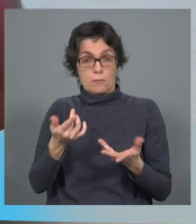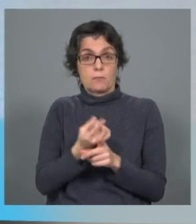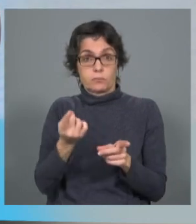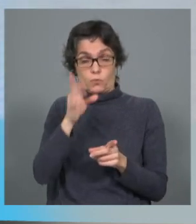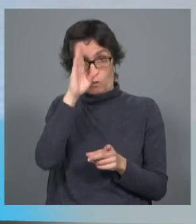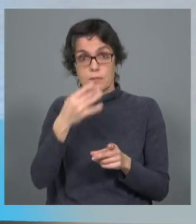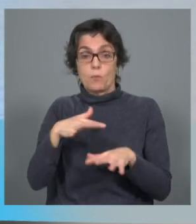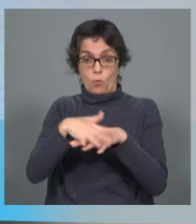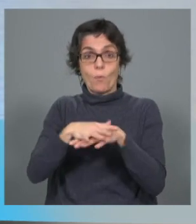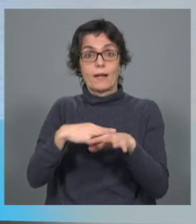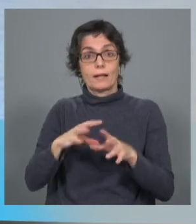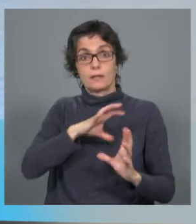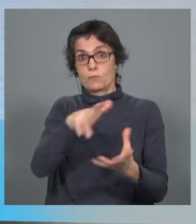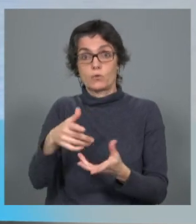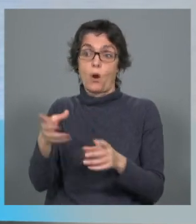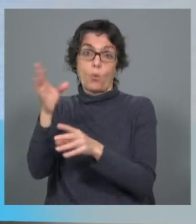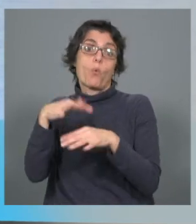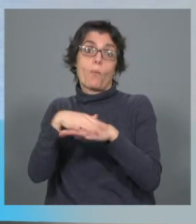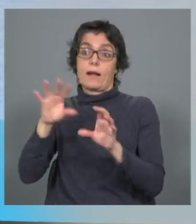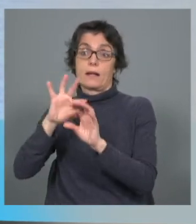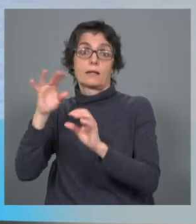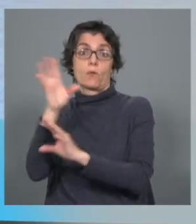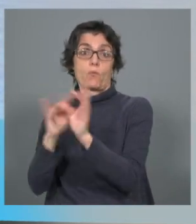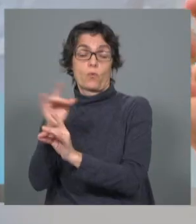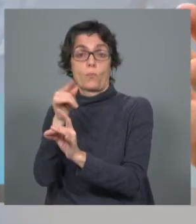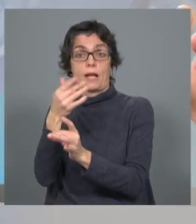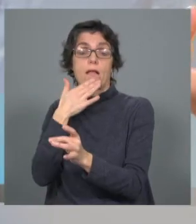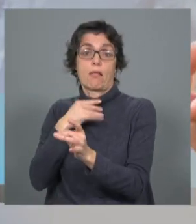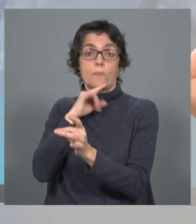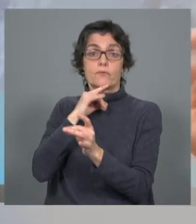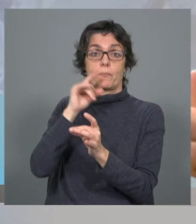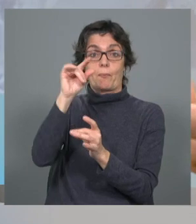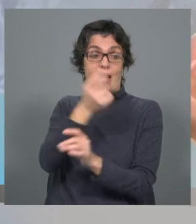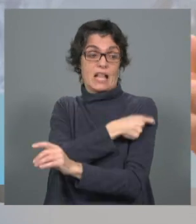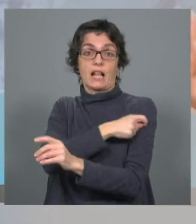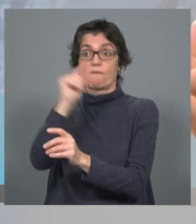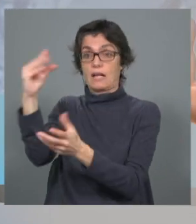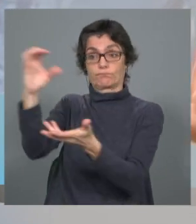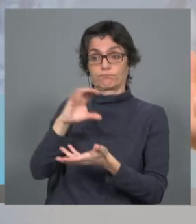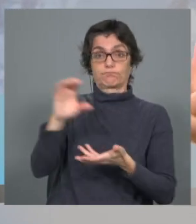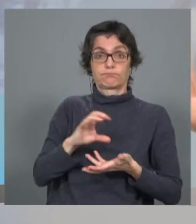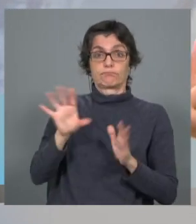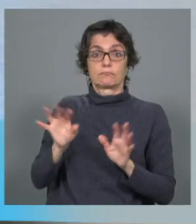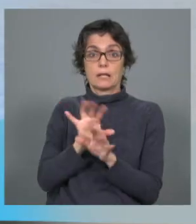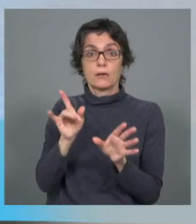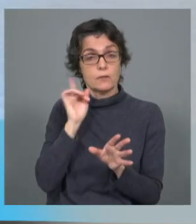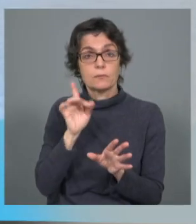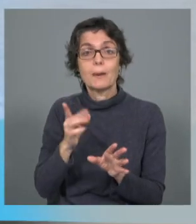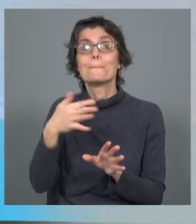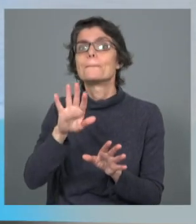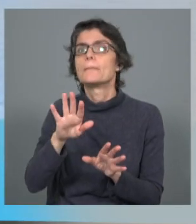estar na União Europeia, por exemplo, não é? Portanto, essa é uma dimensão fundamental. mas essa tem que ser também acompanhada